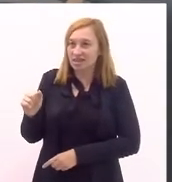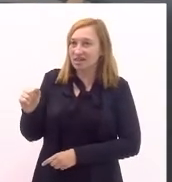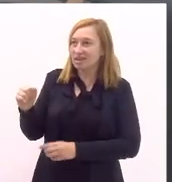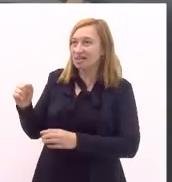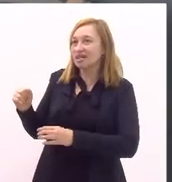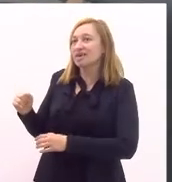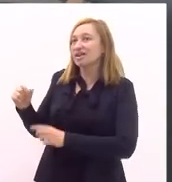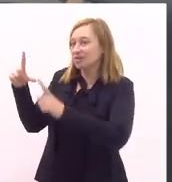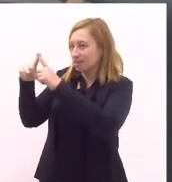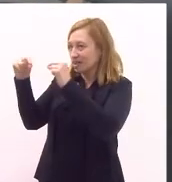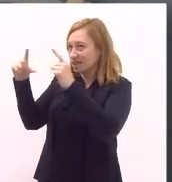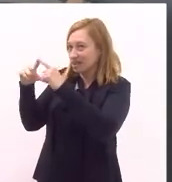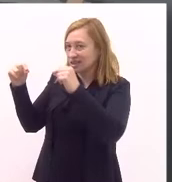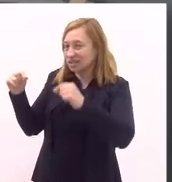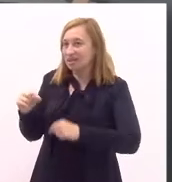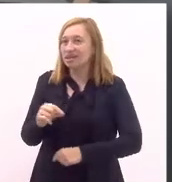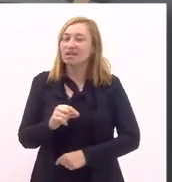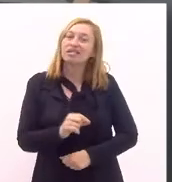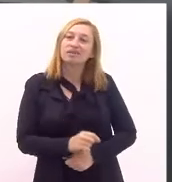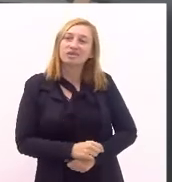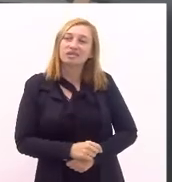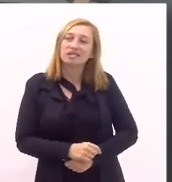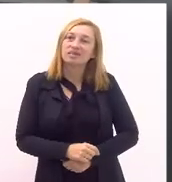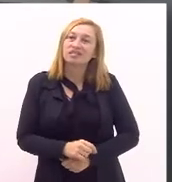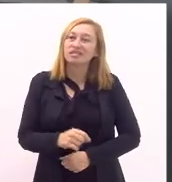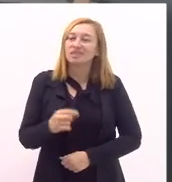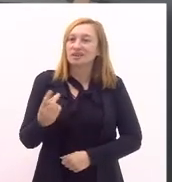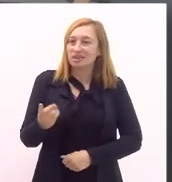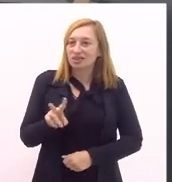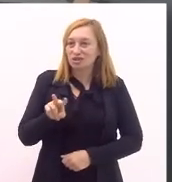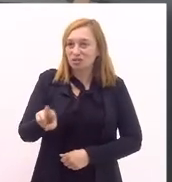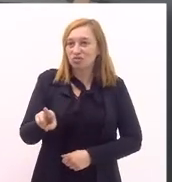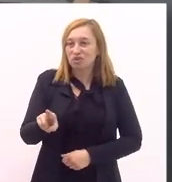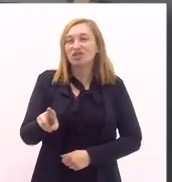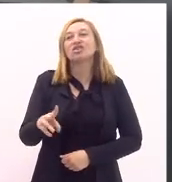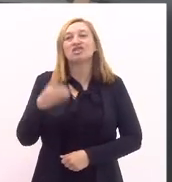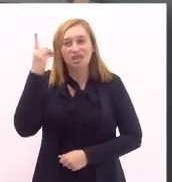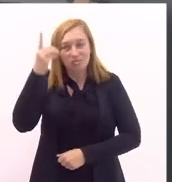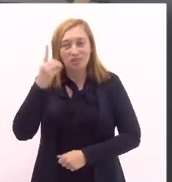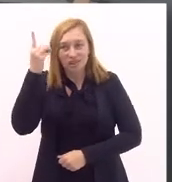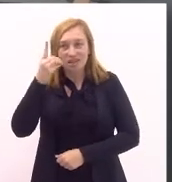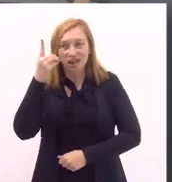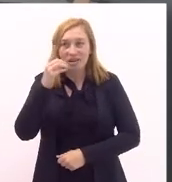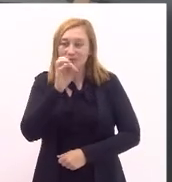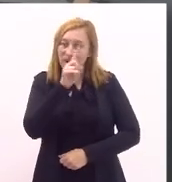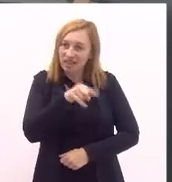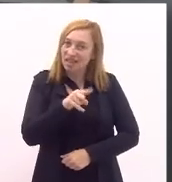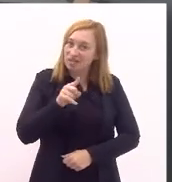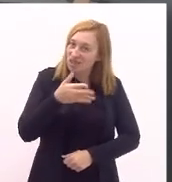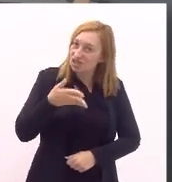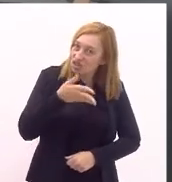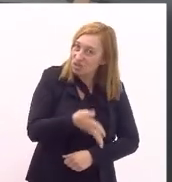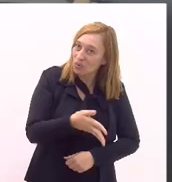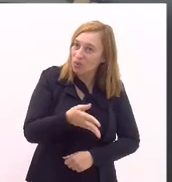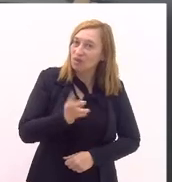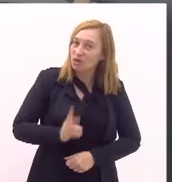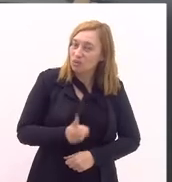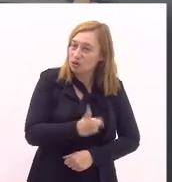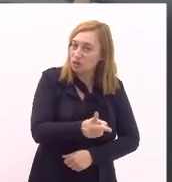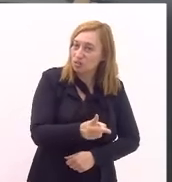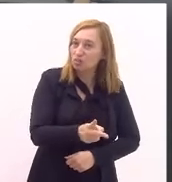Brasília Belém Márcia eram deputadas constituentes Bené você chegou lá você